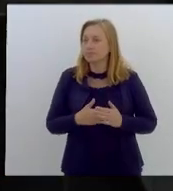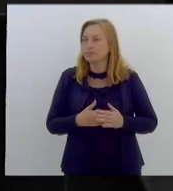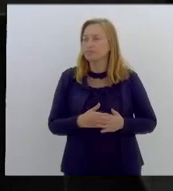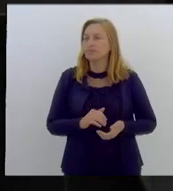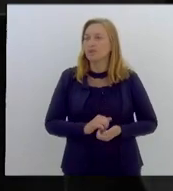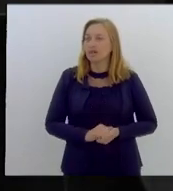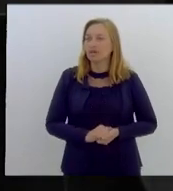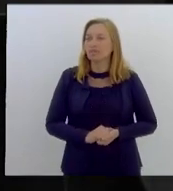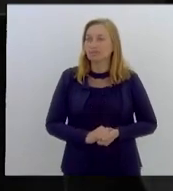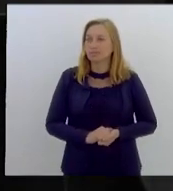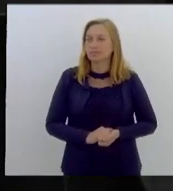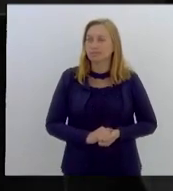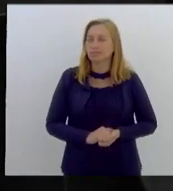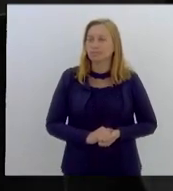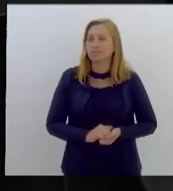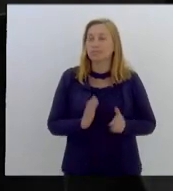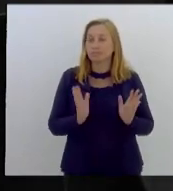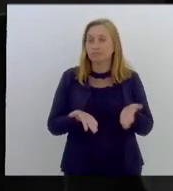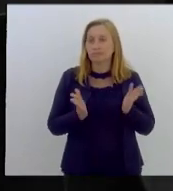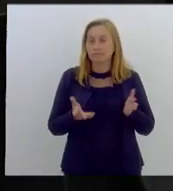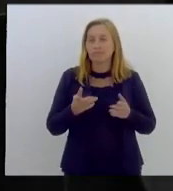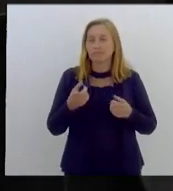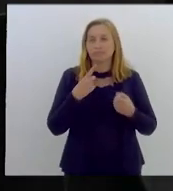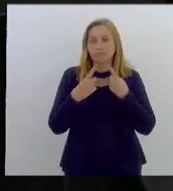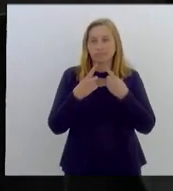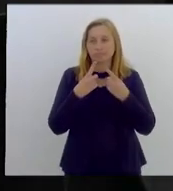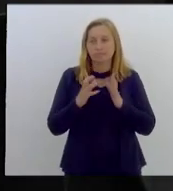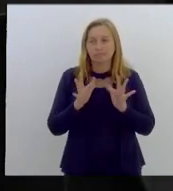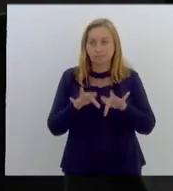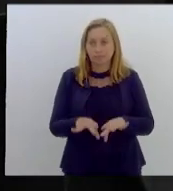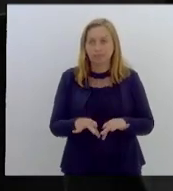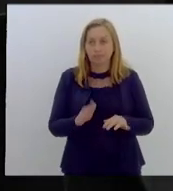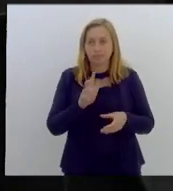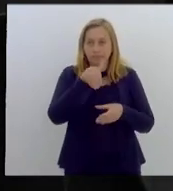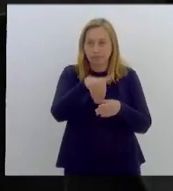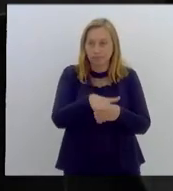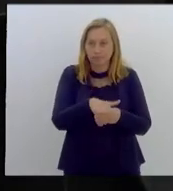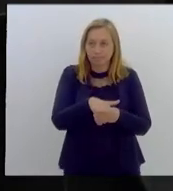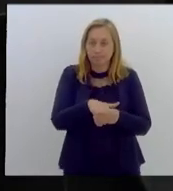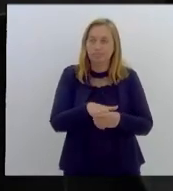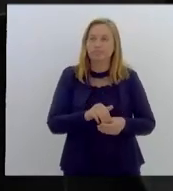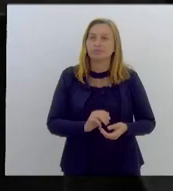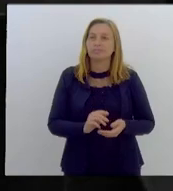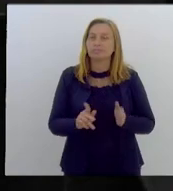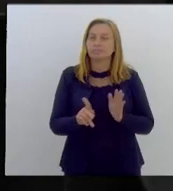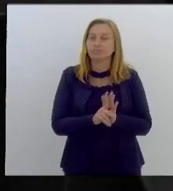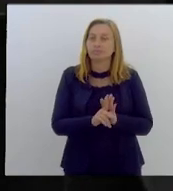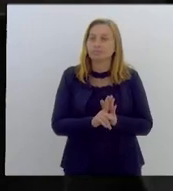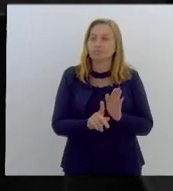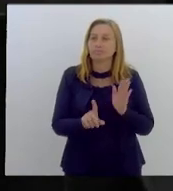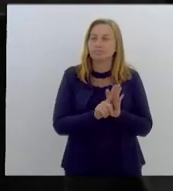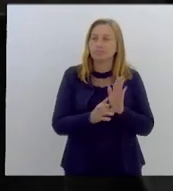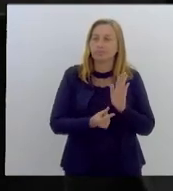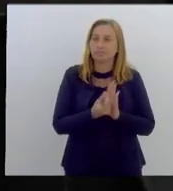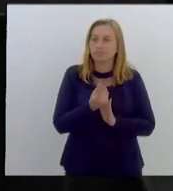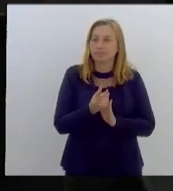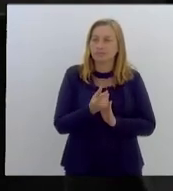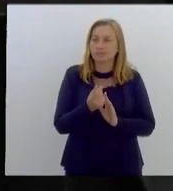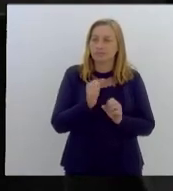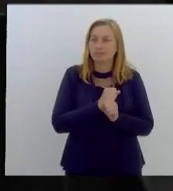Alerj. A gente hoje está fazendo a discussão final para a votação do projeto de lei orçamentária anual.